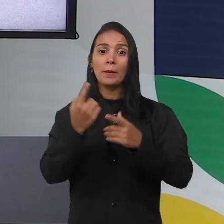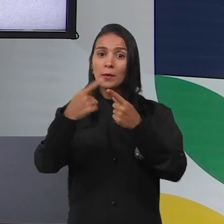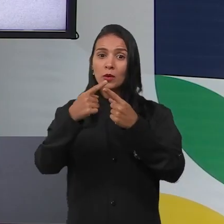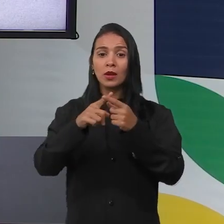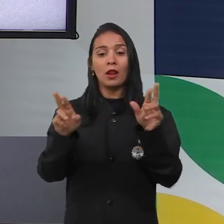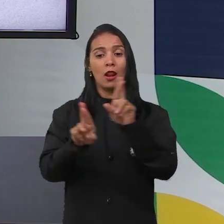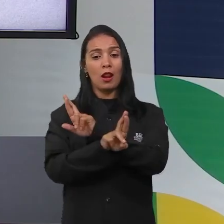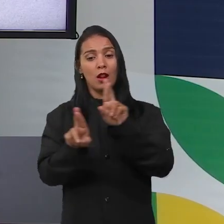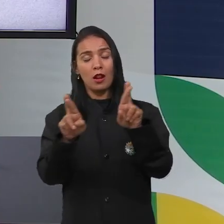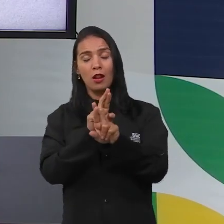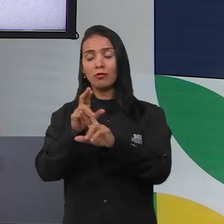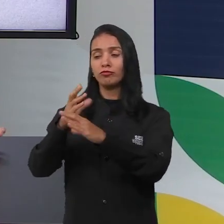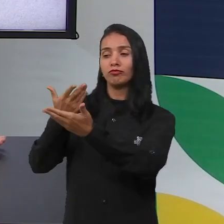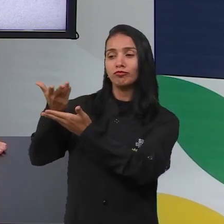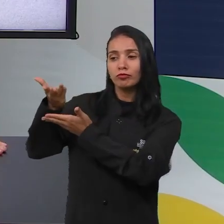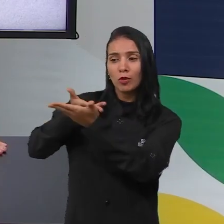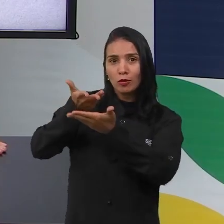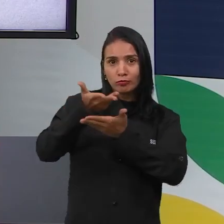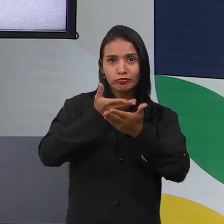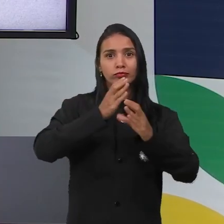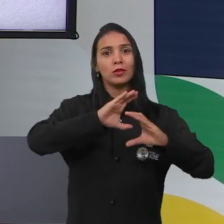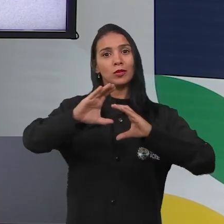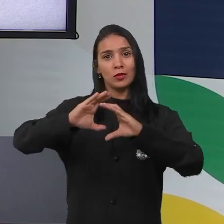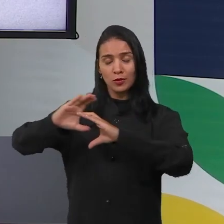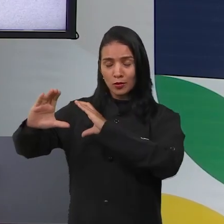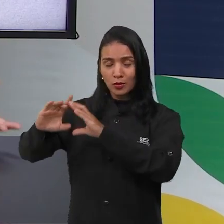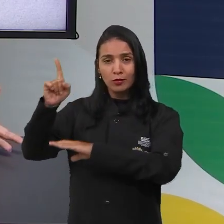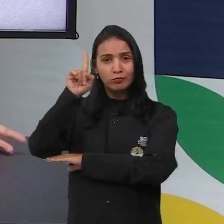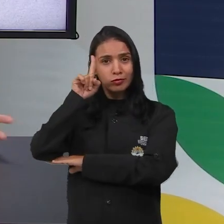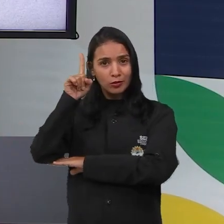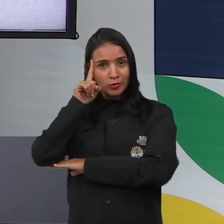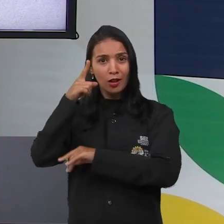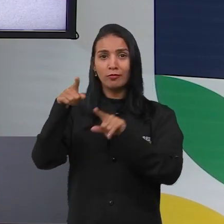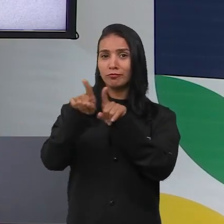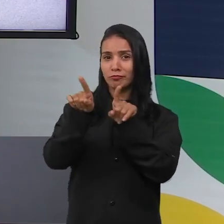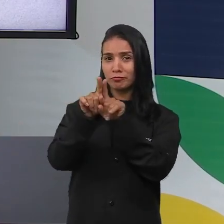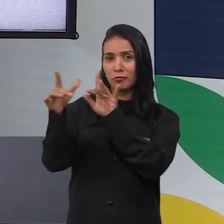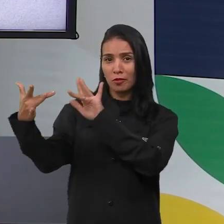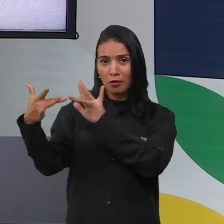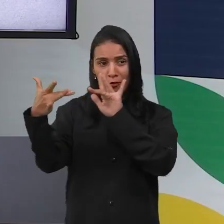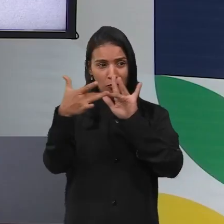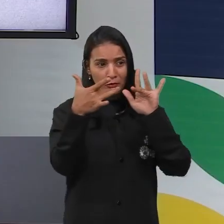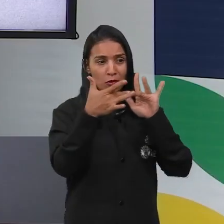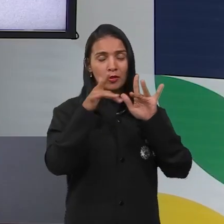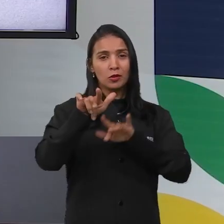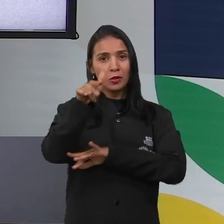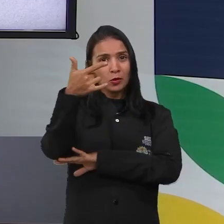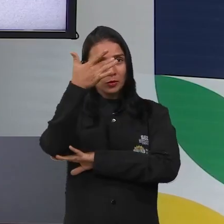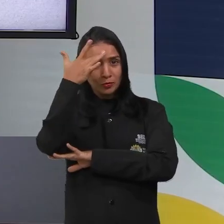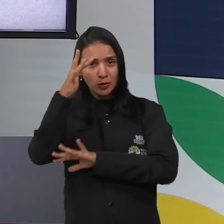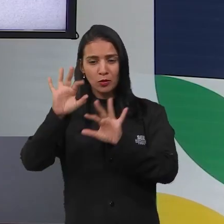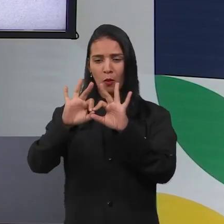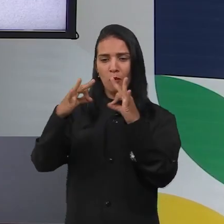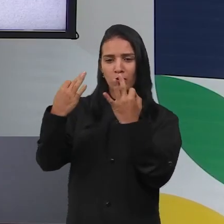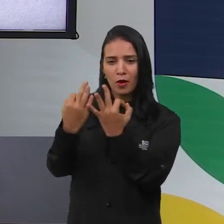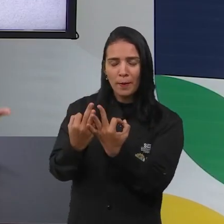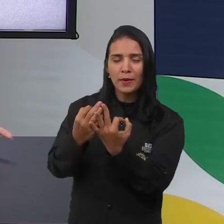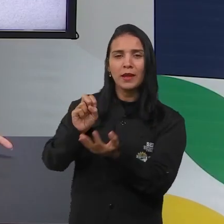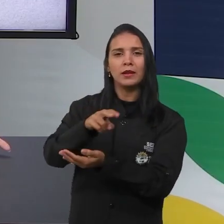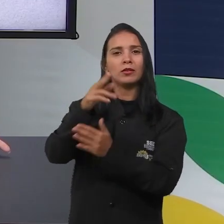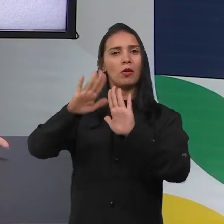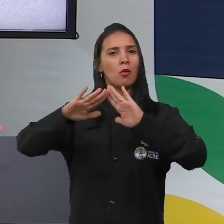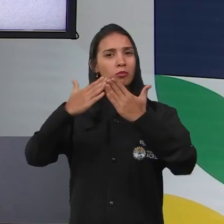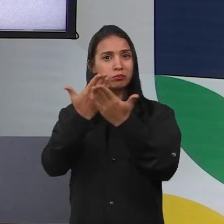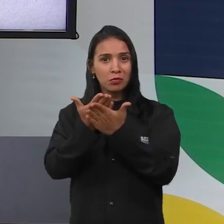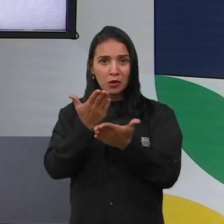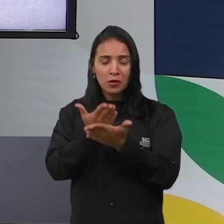quando nós estamos nos comunicando, seja no contexto escolar, seja no contexto familiar, seja no contexto de